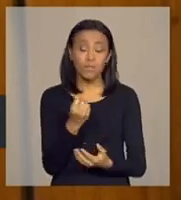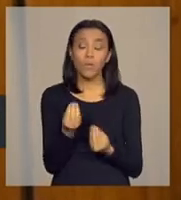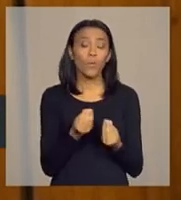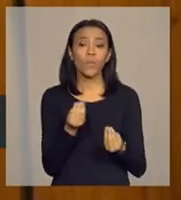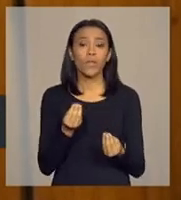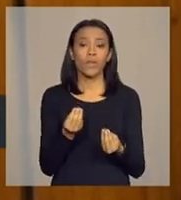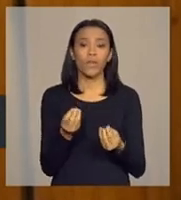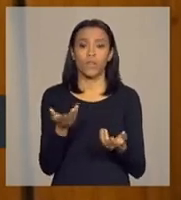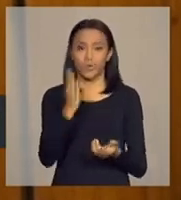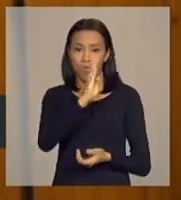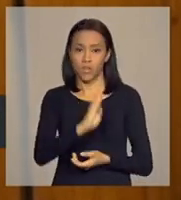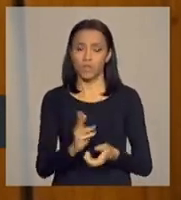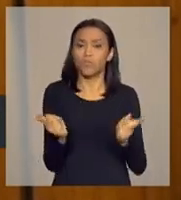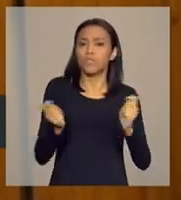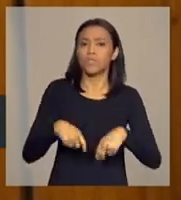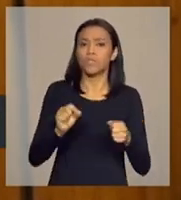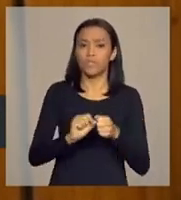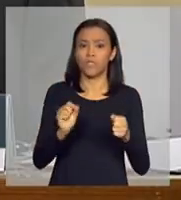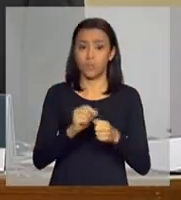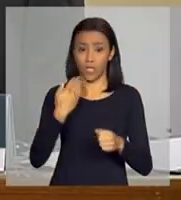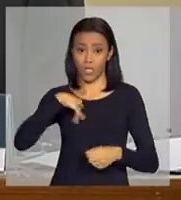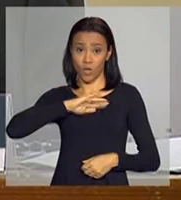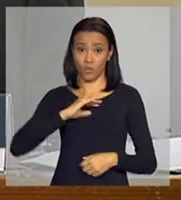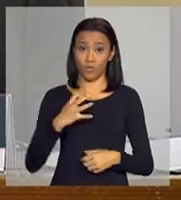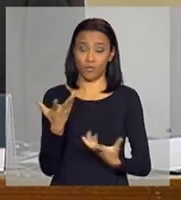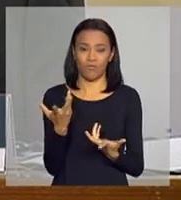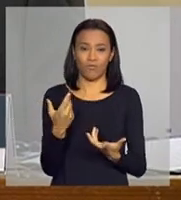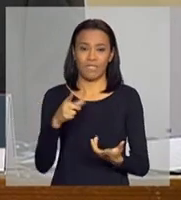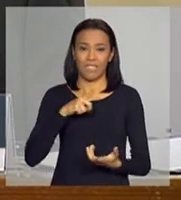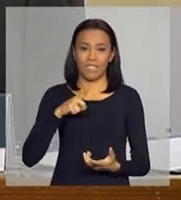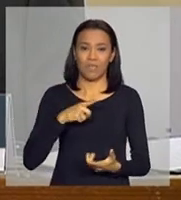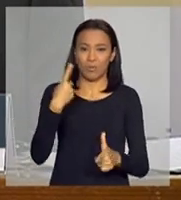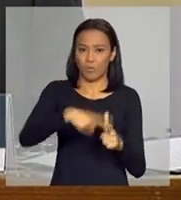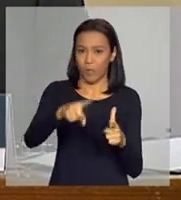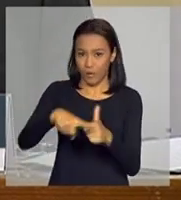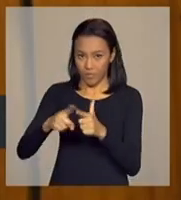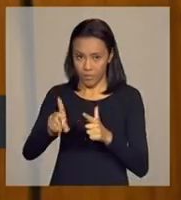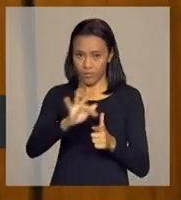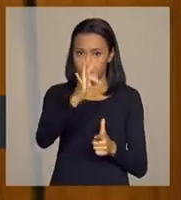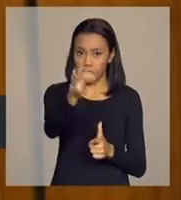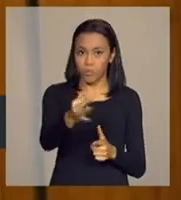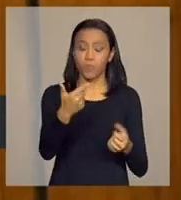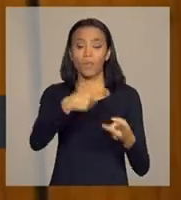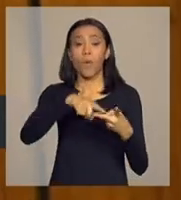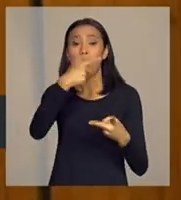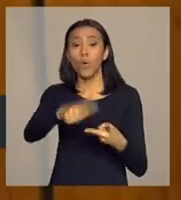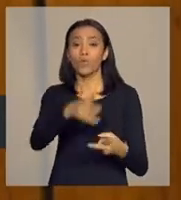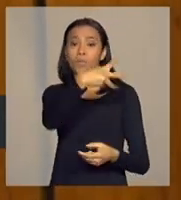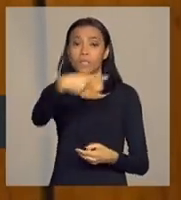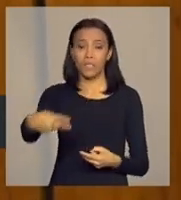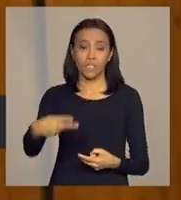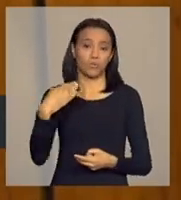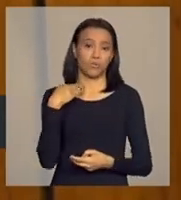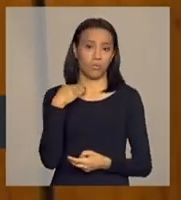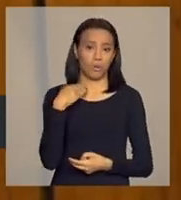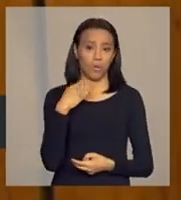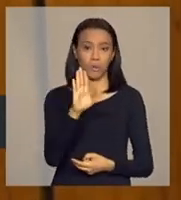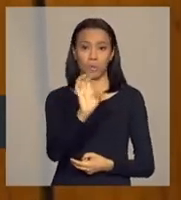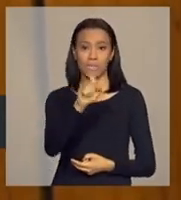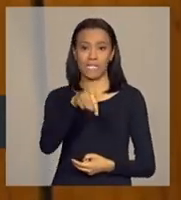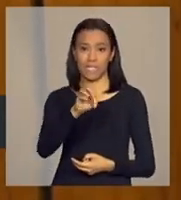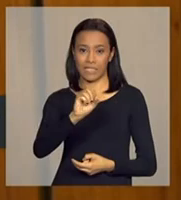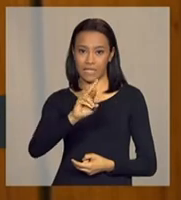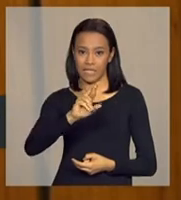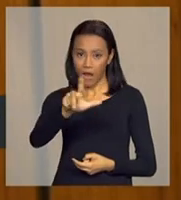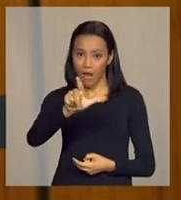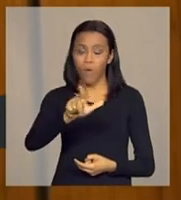o que que o Brasil pode fazer para que isso nos afete e uma segunda pergunta se possível o presidente do Banco Central disse ontem que